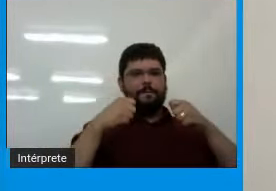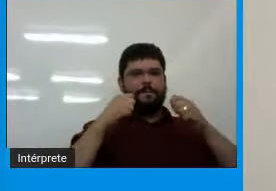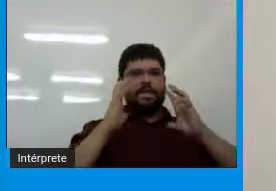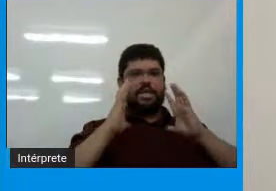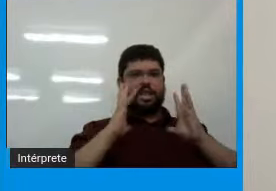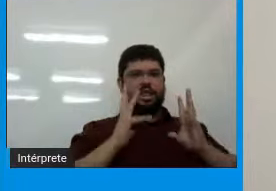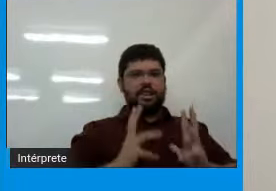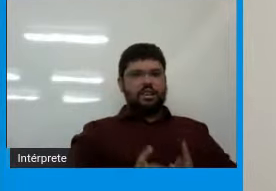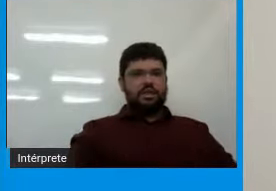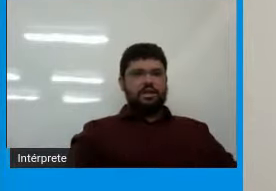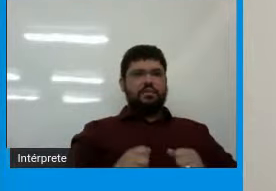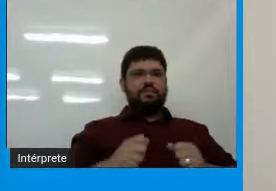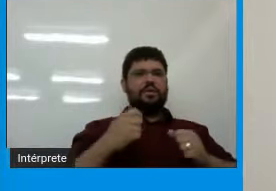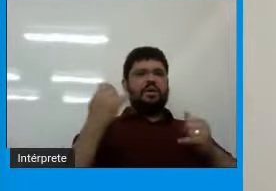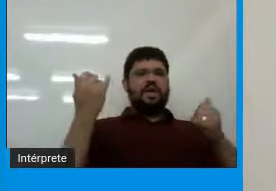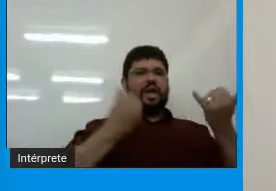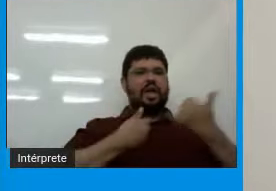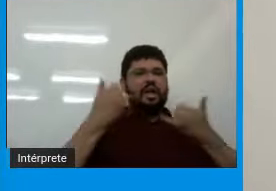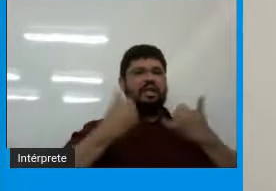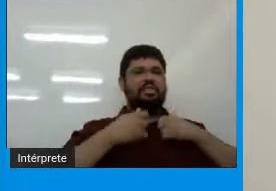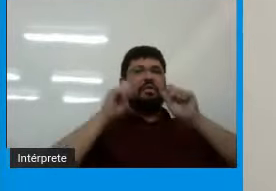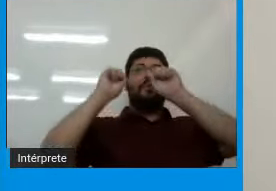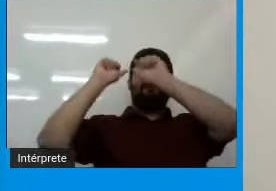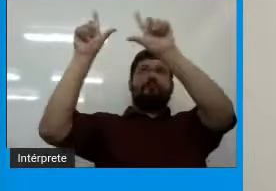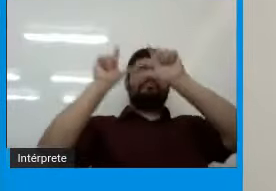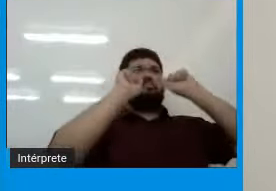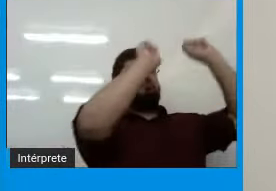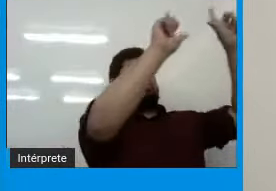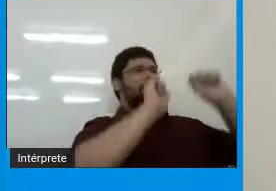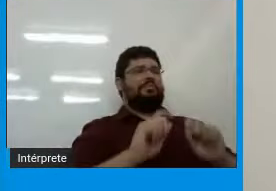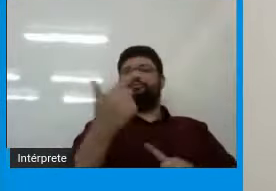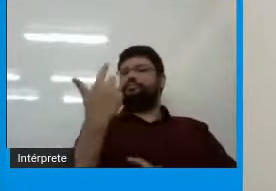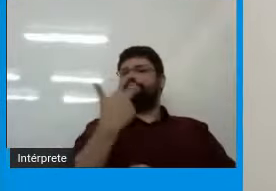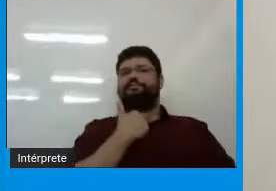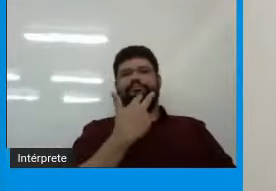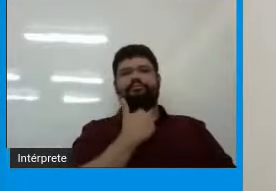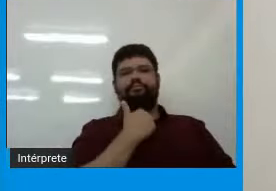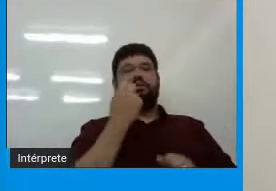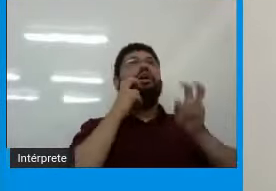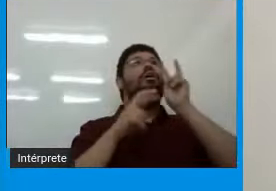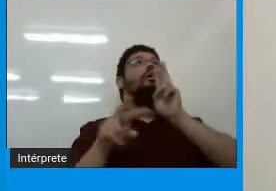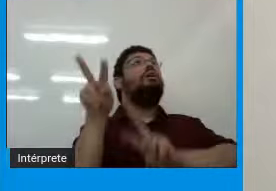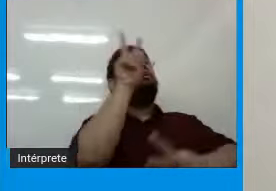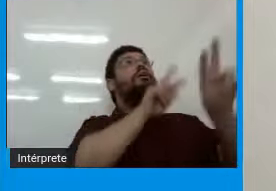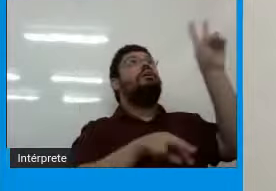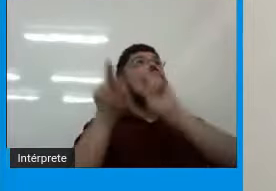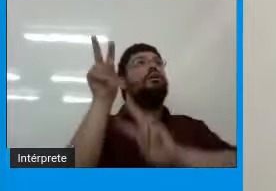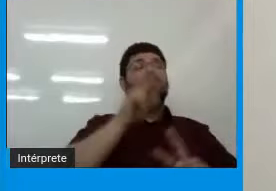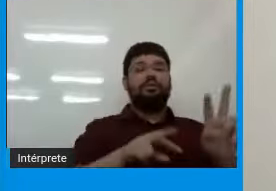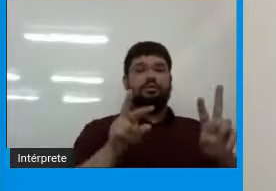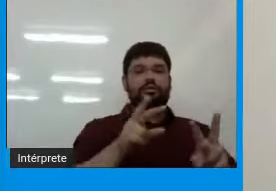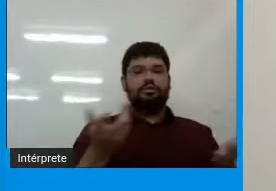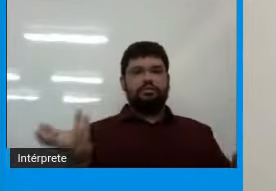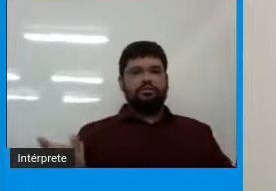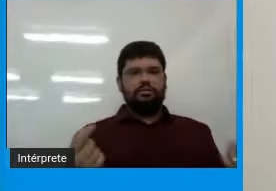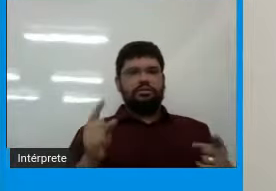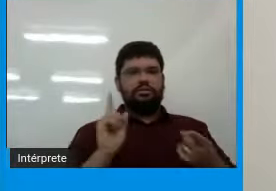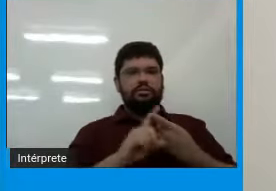possível, sem muita informação, para que isso não desvie a atenção do seu aluno. Um ponto muito importante da sua gravação é o áudio.